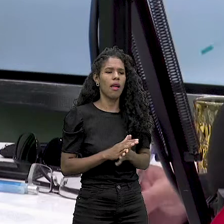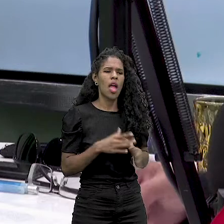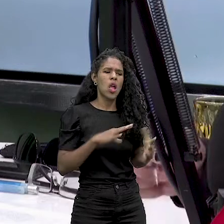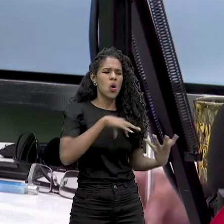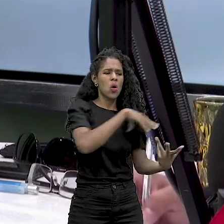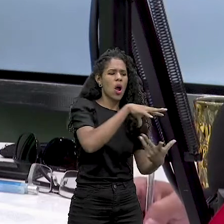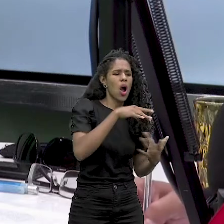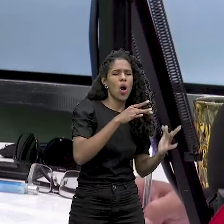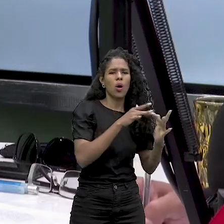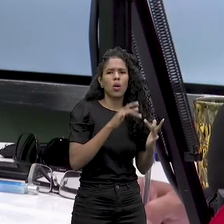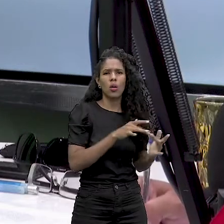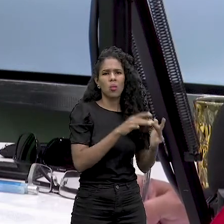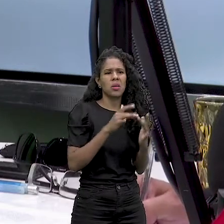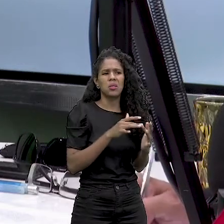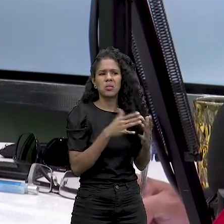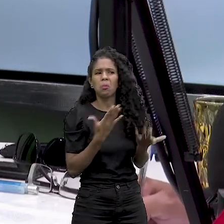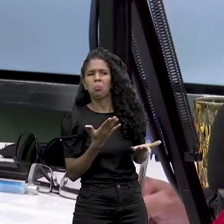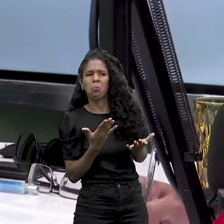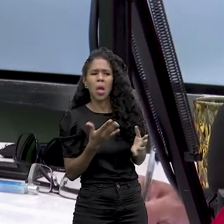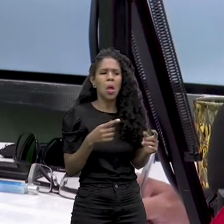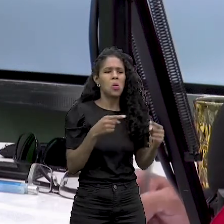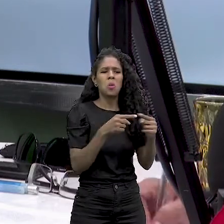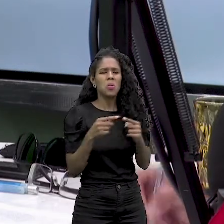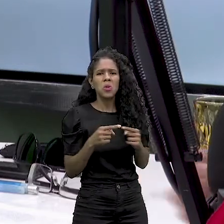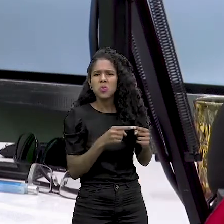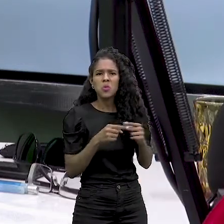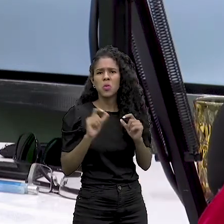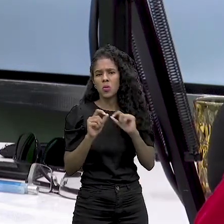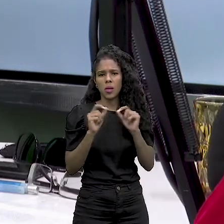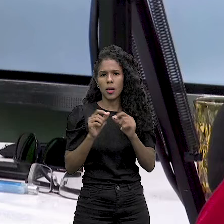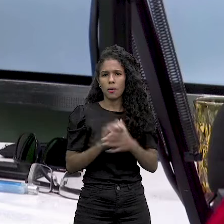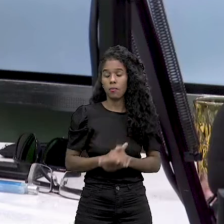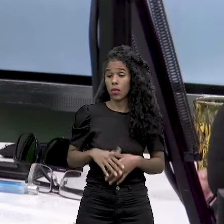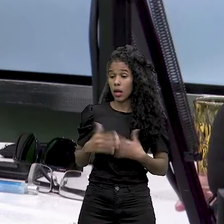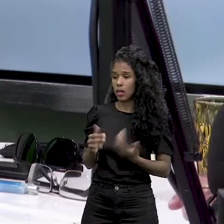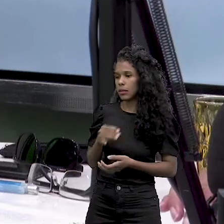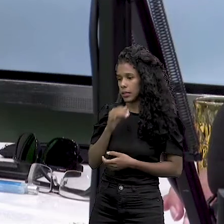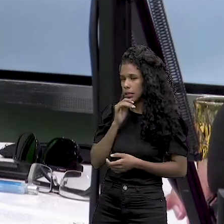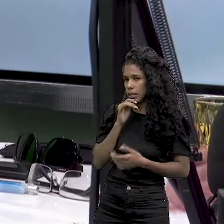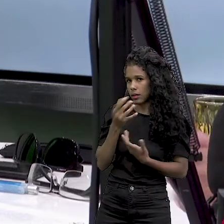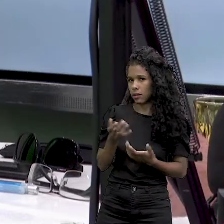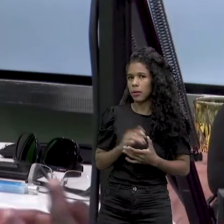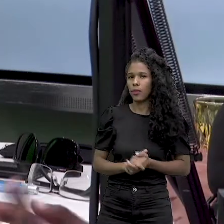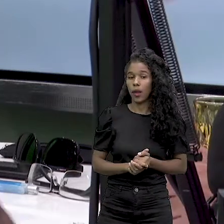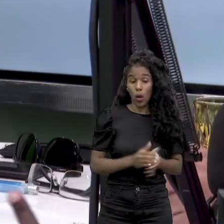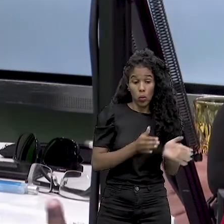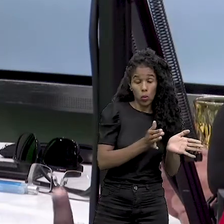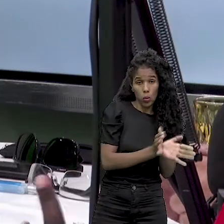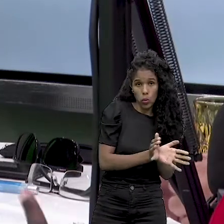Então, isso é um processo de aproximar aquilo que eu falei de normas de pesagem, de transporte,